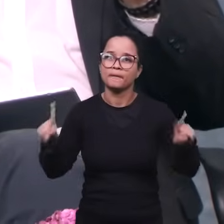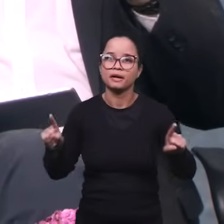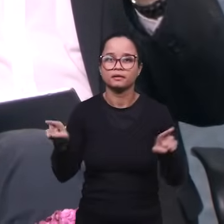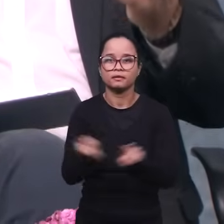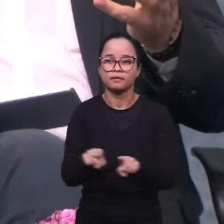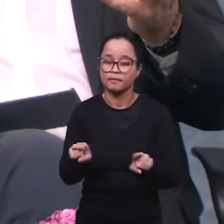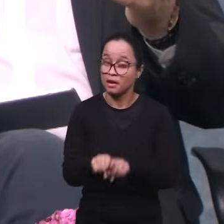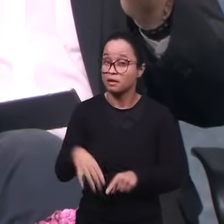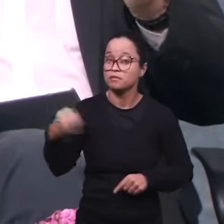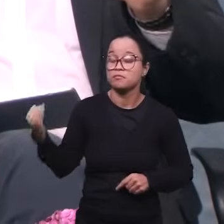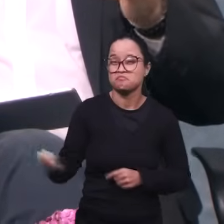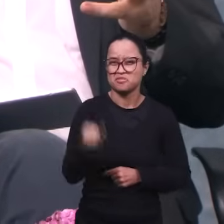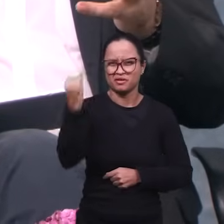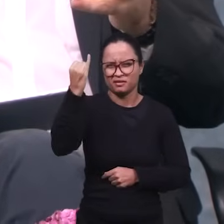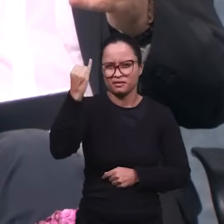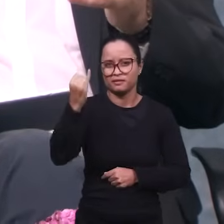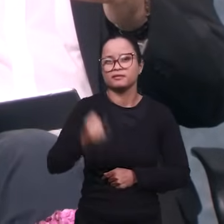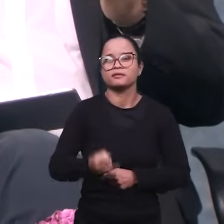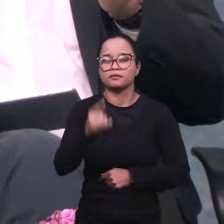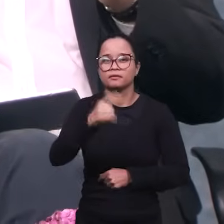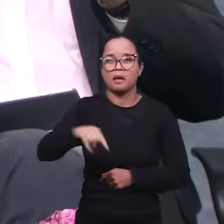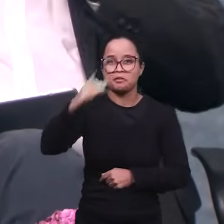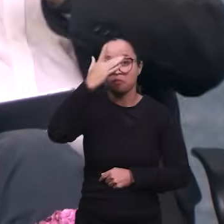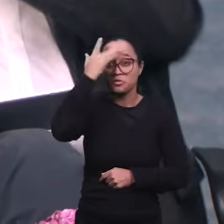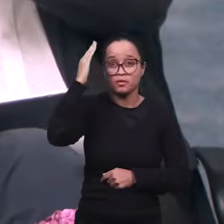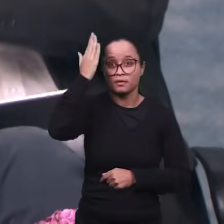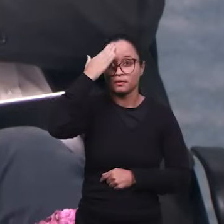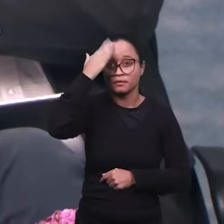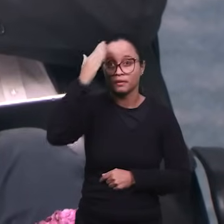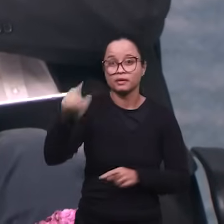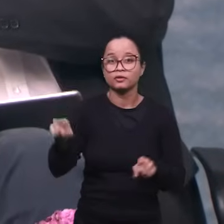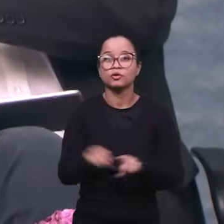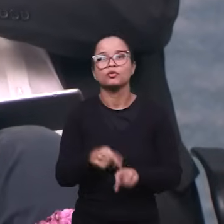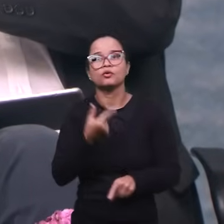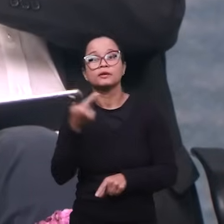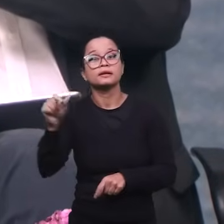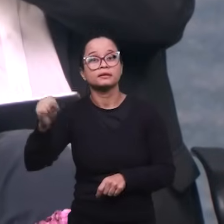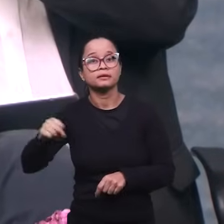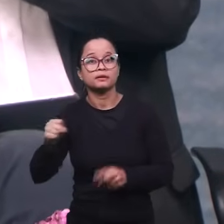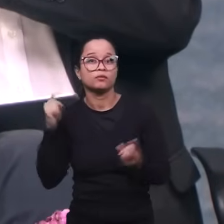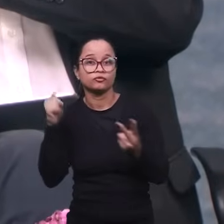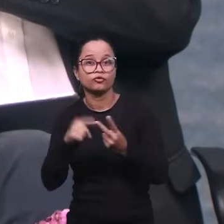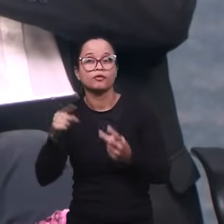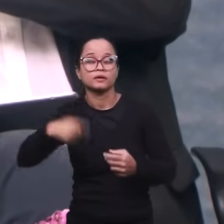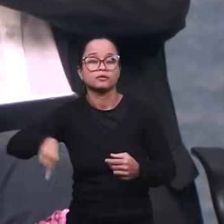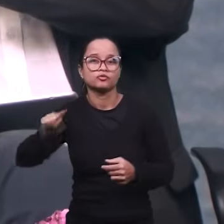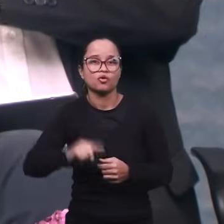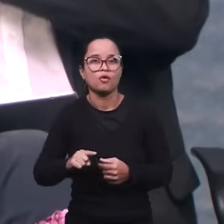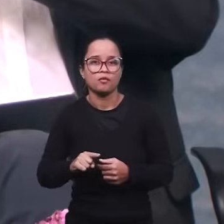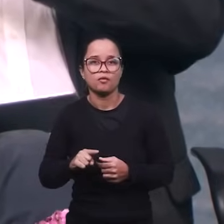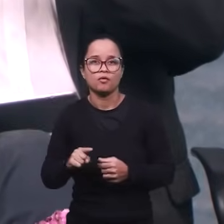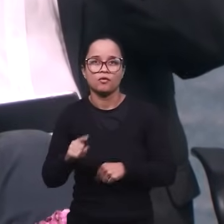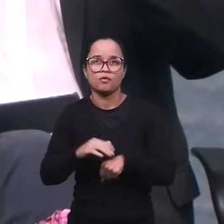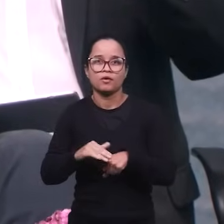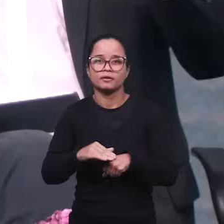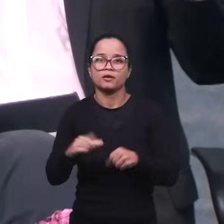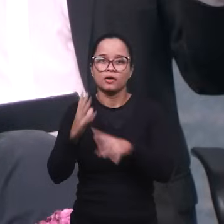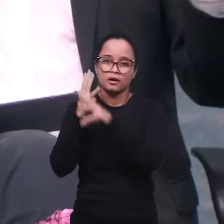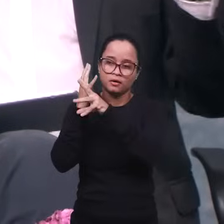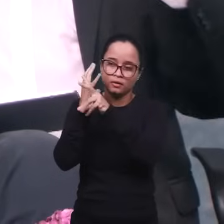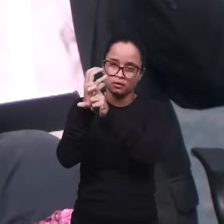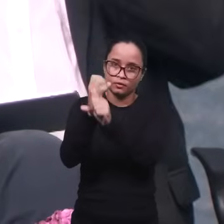mas que também é importante que as pessoas estejam entendendo, e outra que sim é objeto da nossa conversa. Uma é que a soma